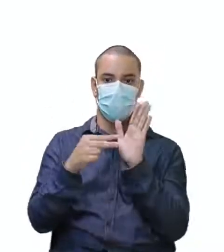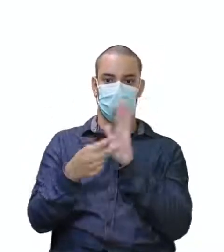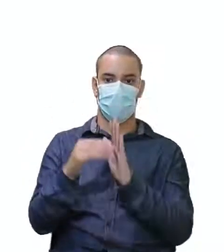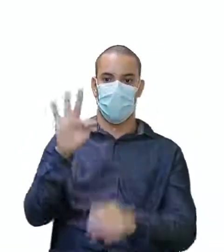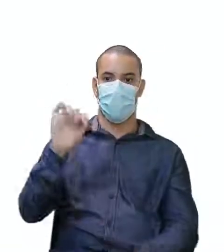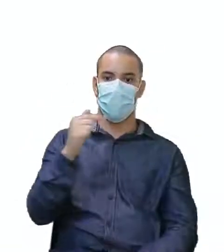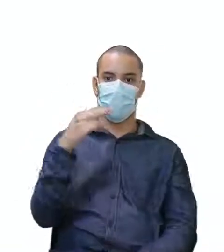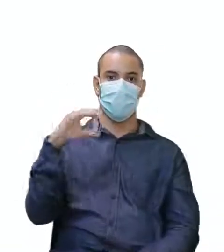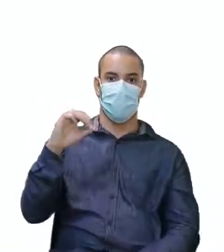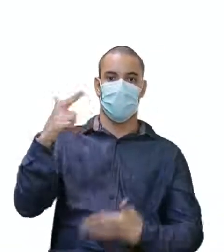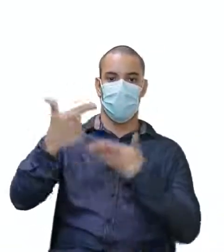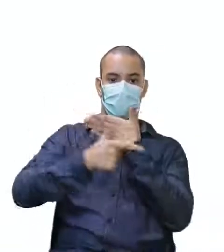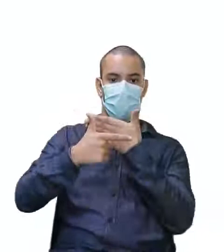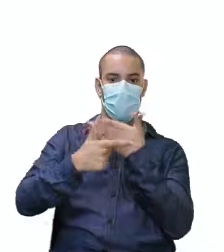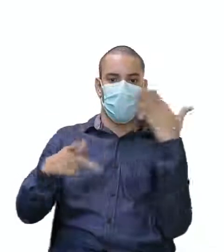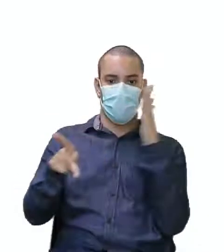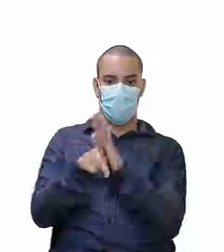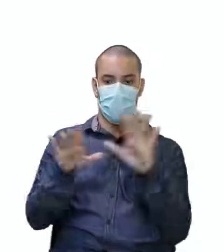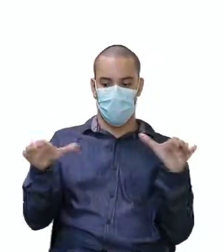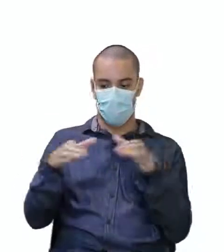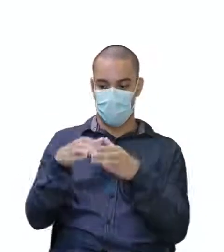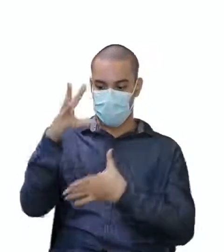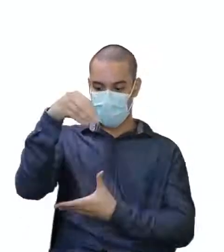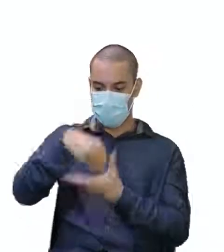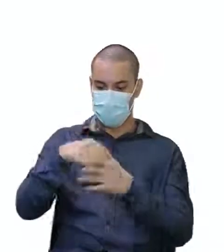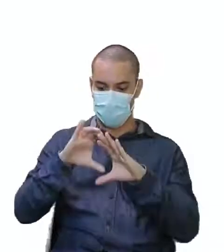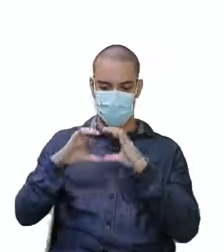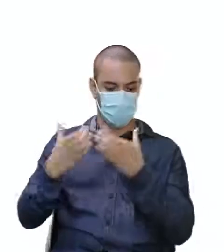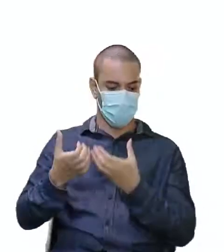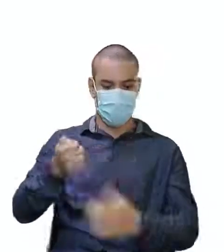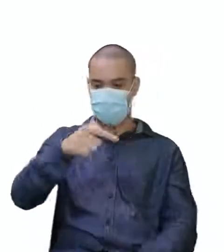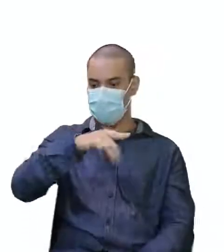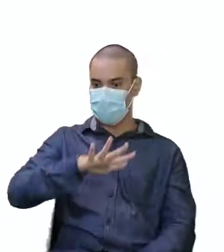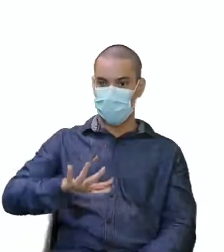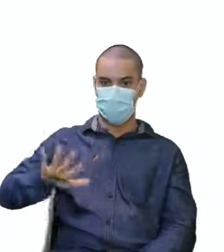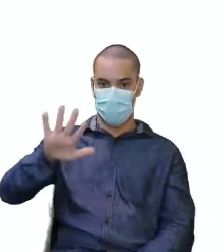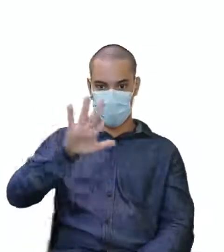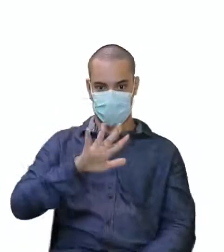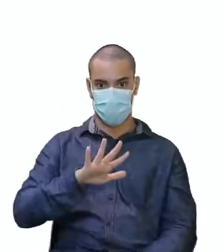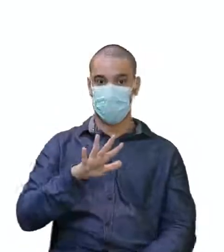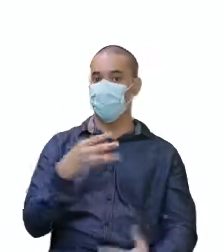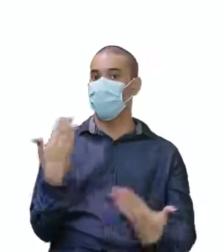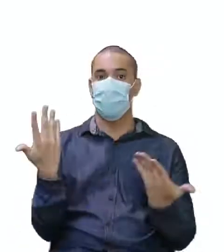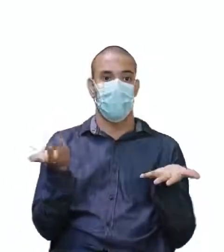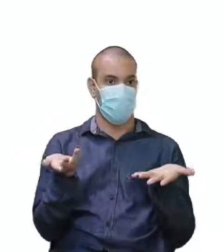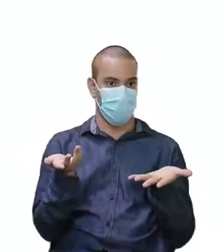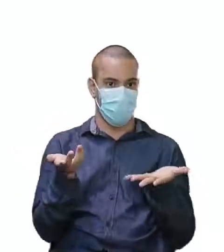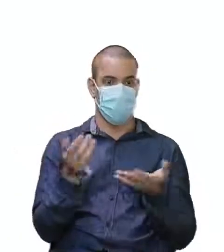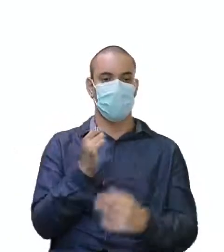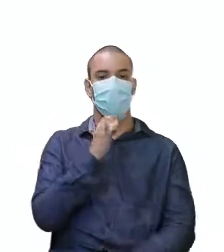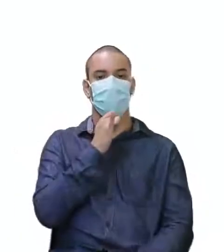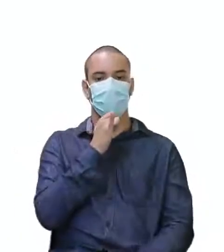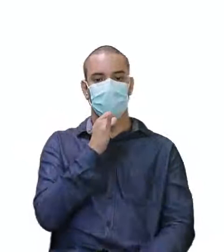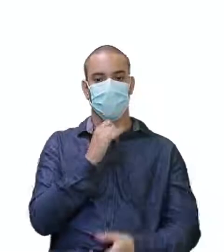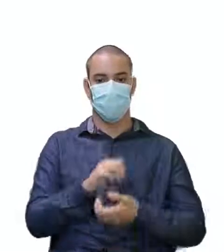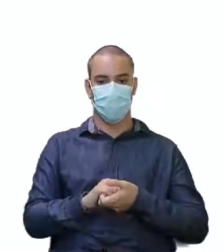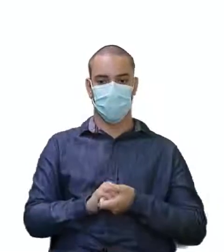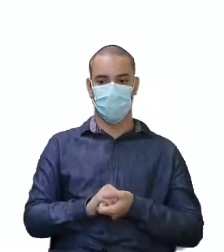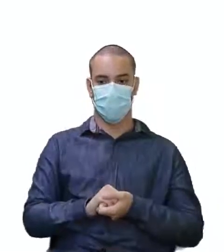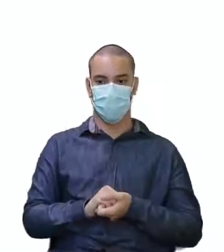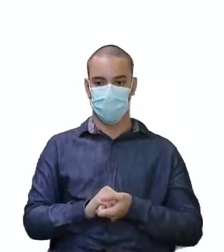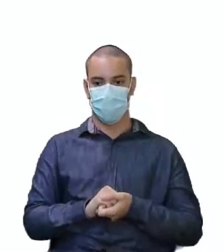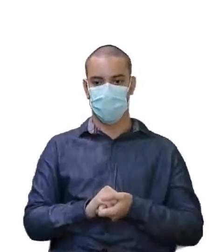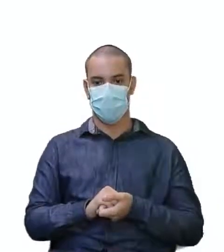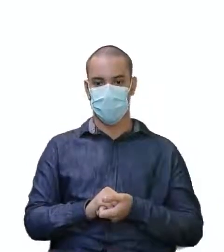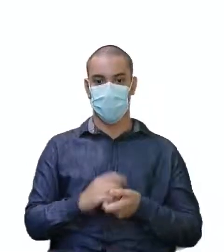função realizada por uma espécie dentro de uma comunidade onde ela está inserida. E qual é essa função? Por exemplo, ela o quê?